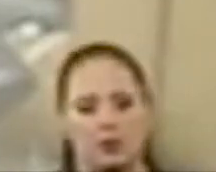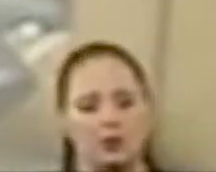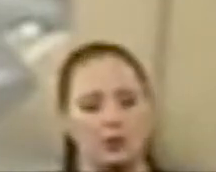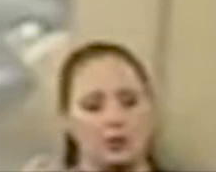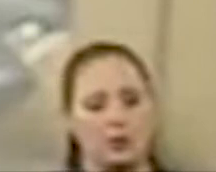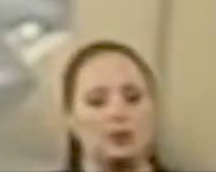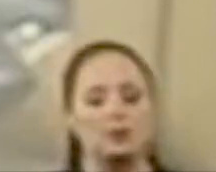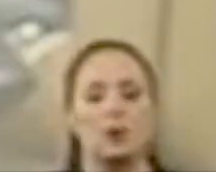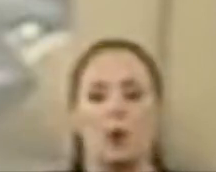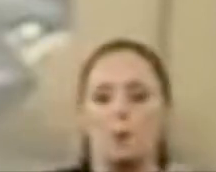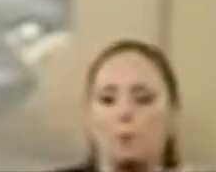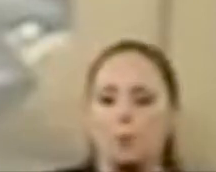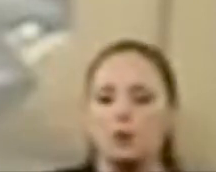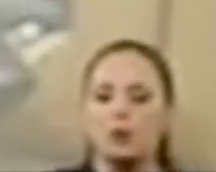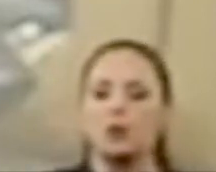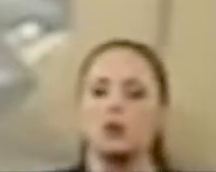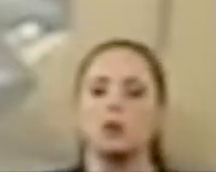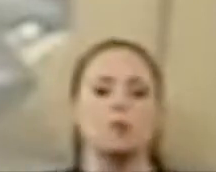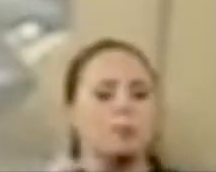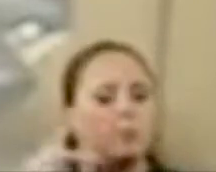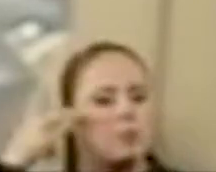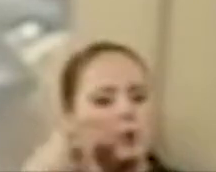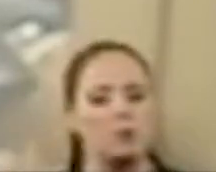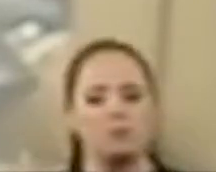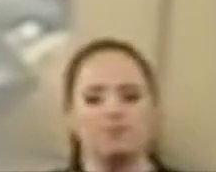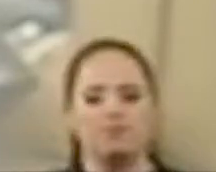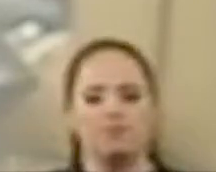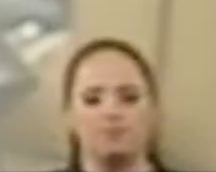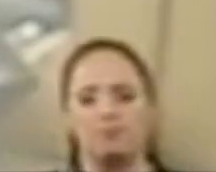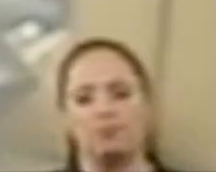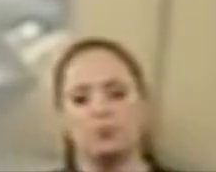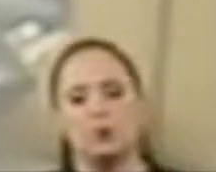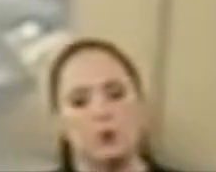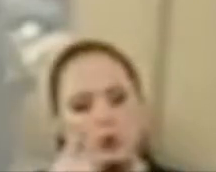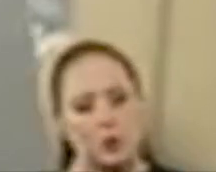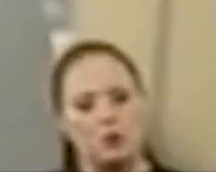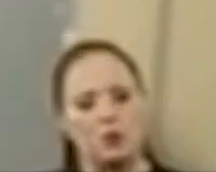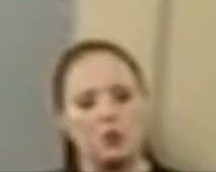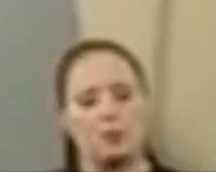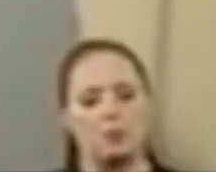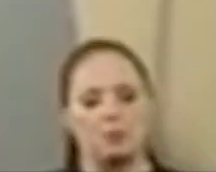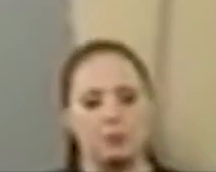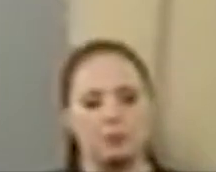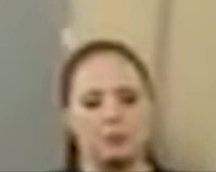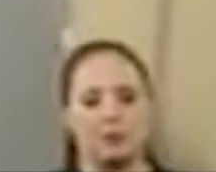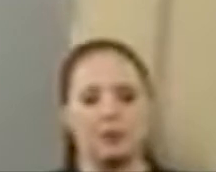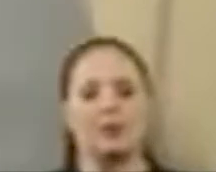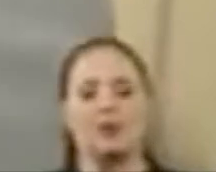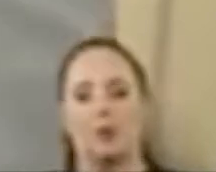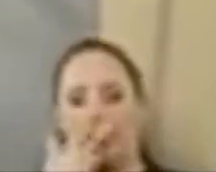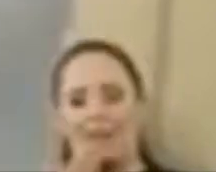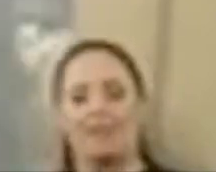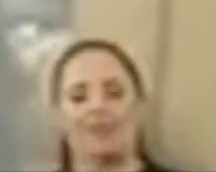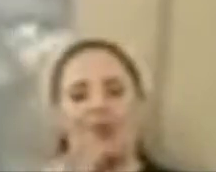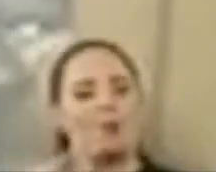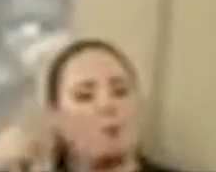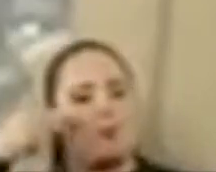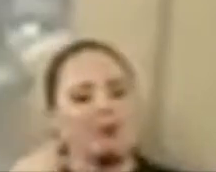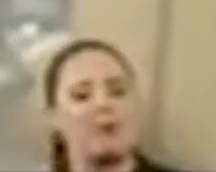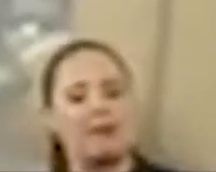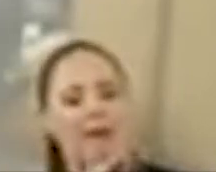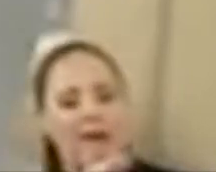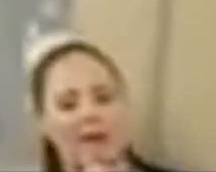sistema político no nosso país é fundamental para que possamos cada vez mais não criminalizar a política, mas trazer